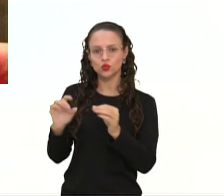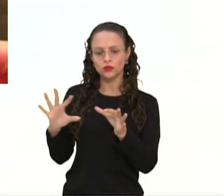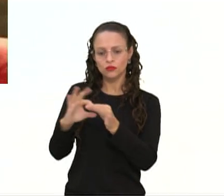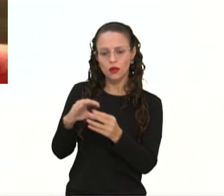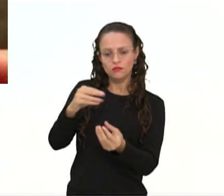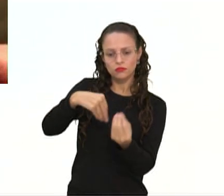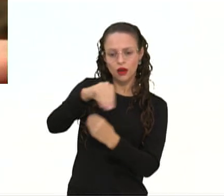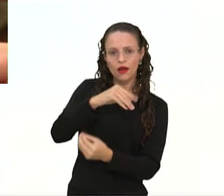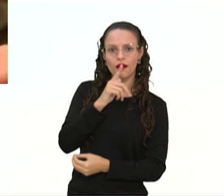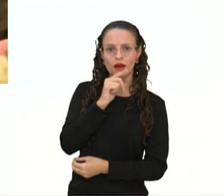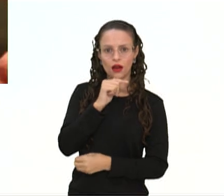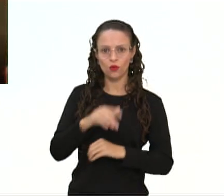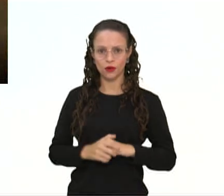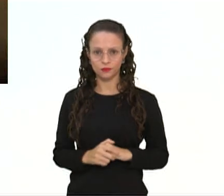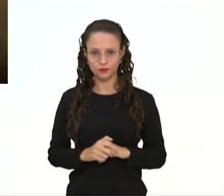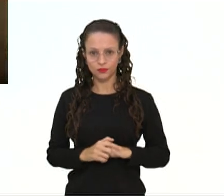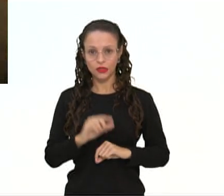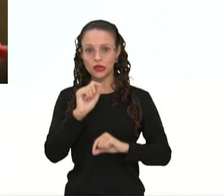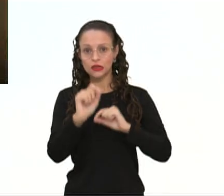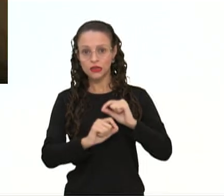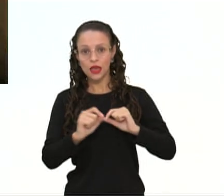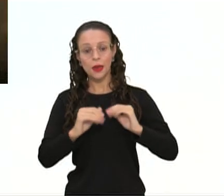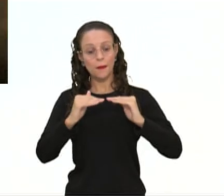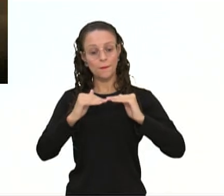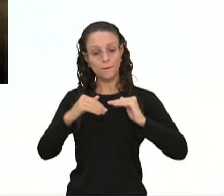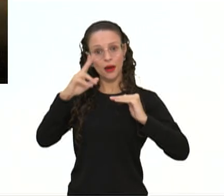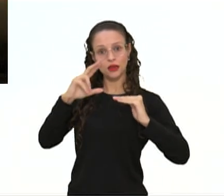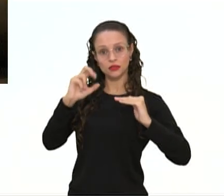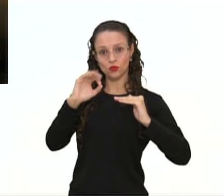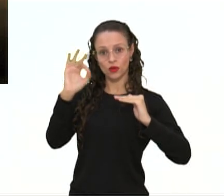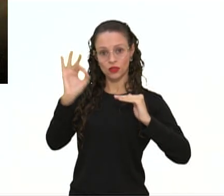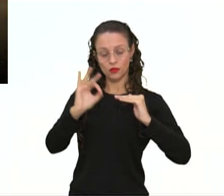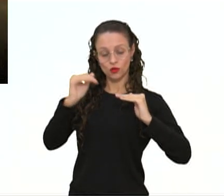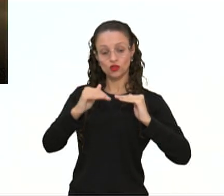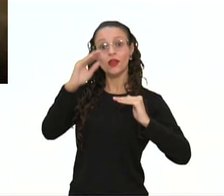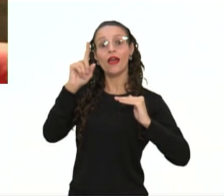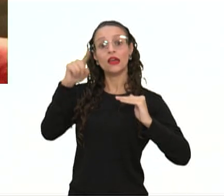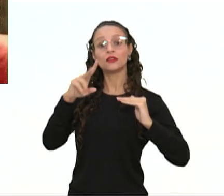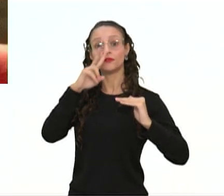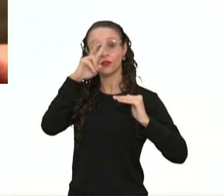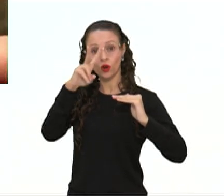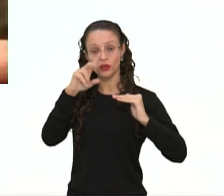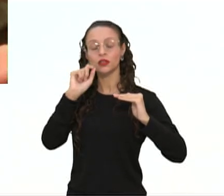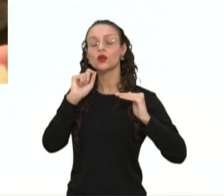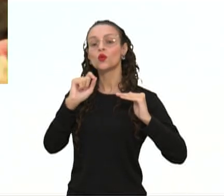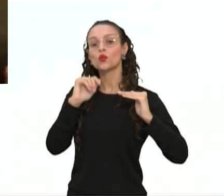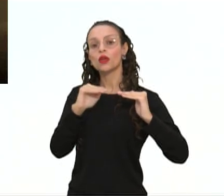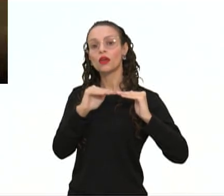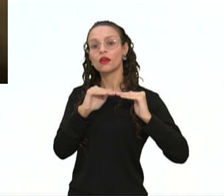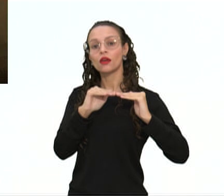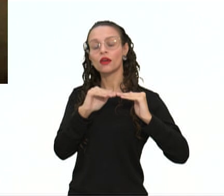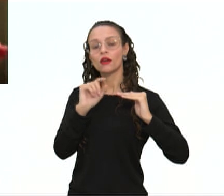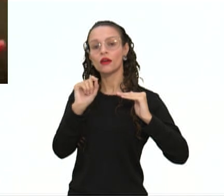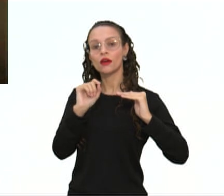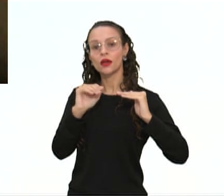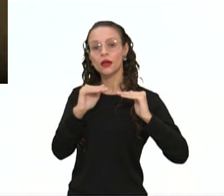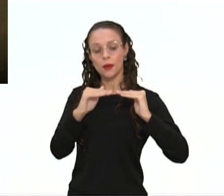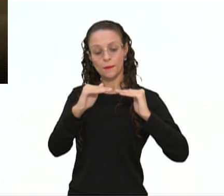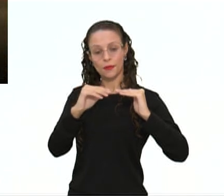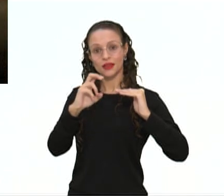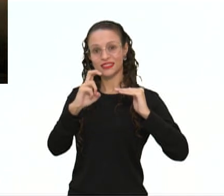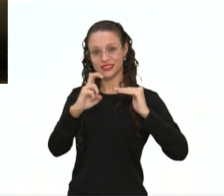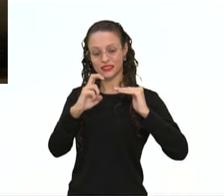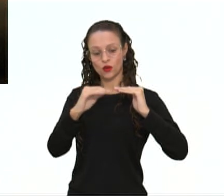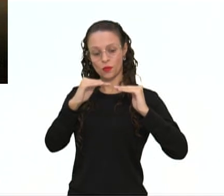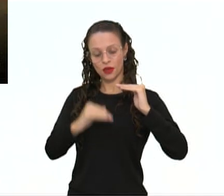com a água. Aí aqueles que têm mais de 50% de grau de ionização são os fortes, os que estão menor que